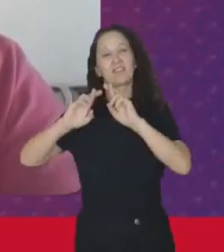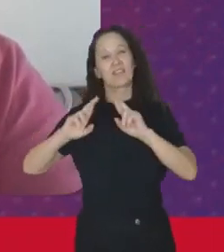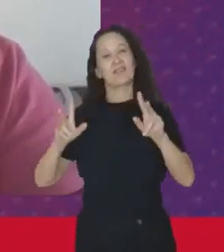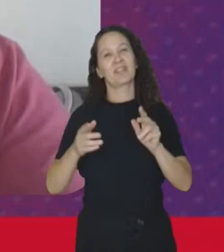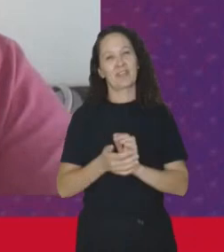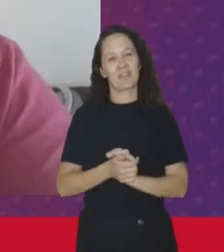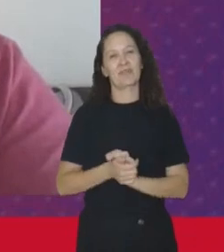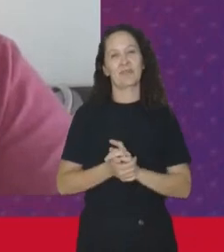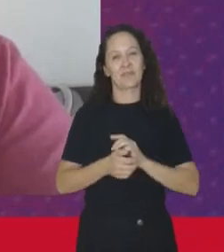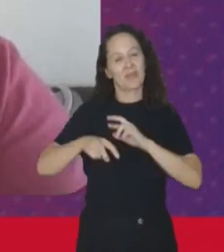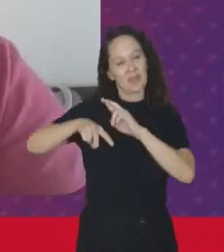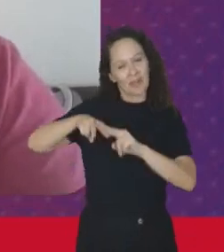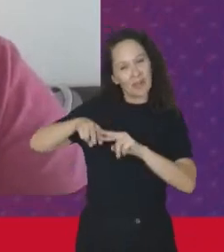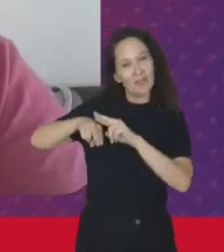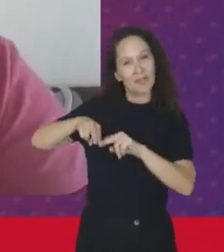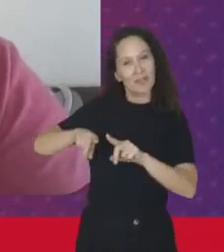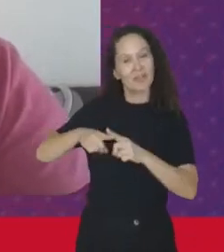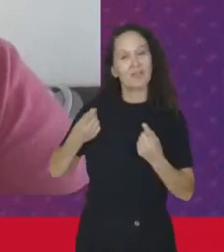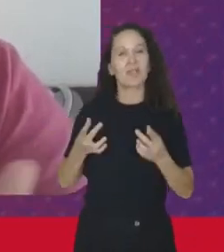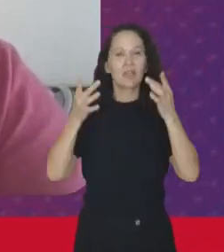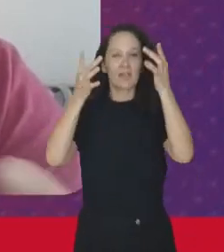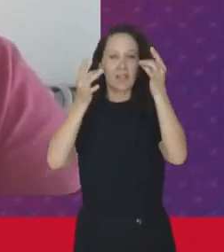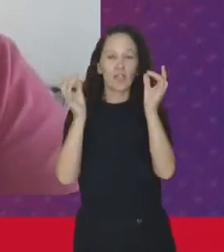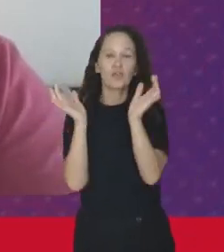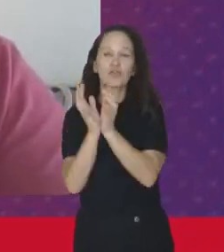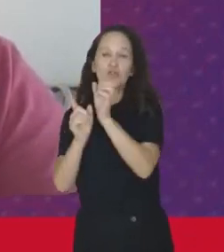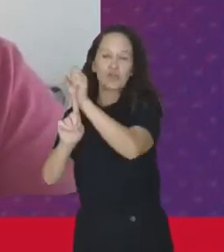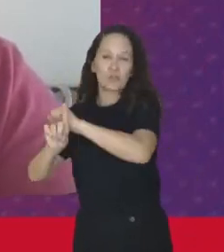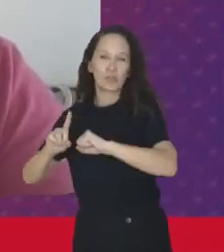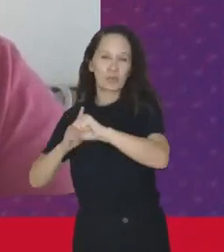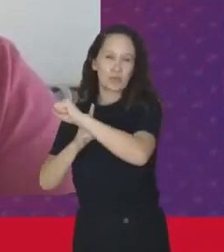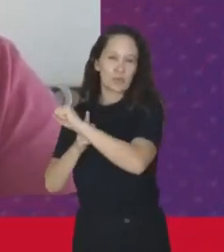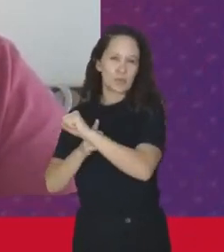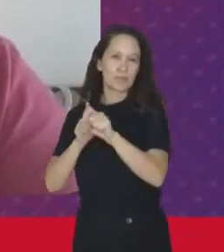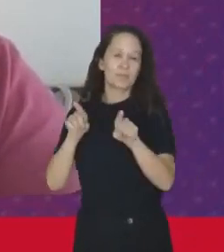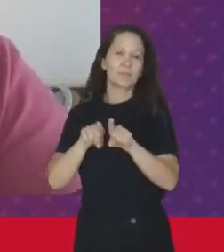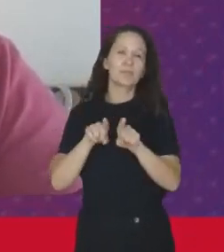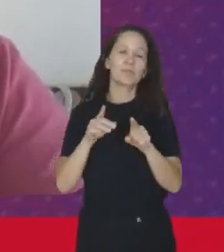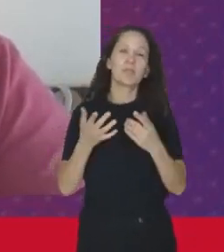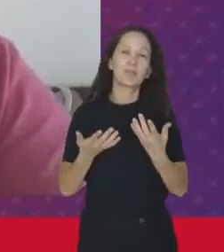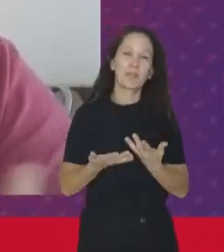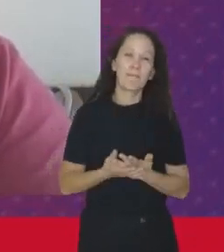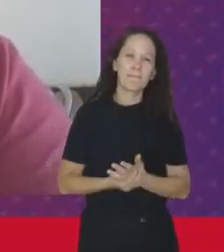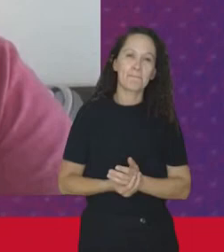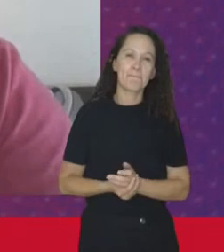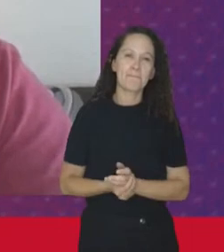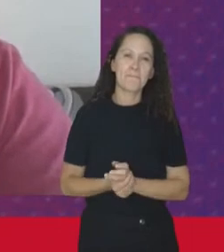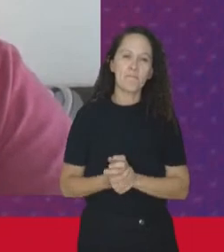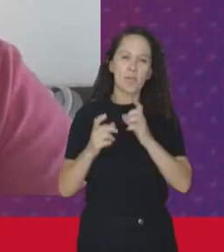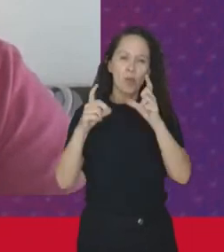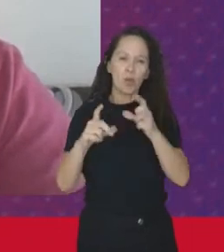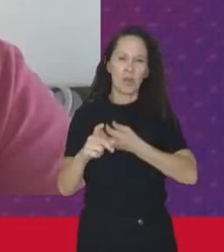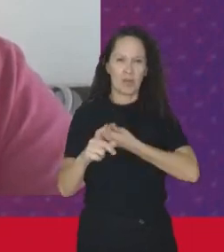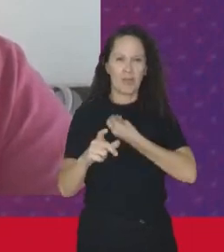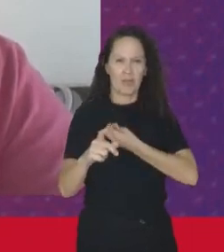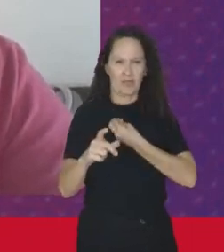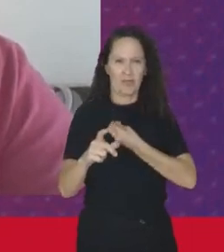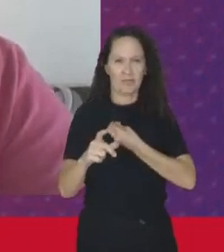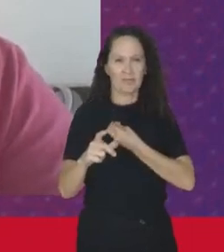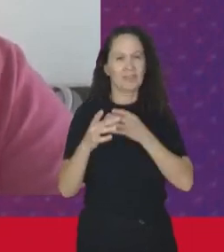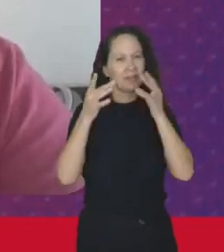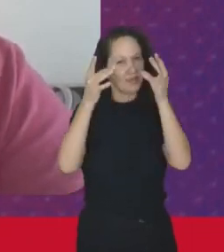do recorte de gênero, o recorte de classe social e da localização são